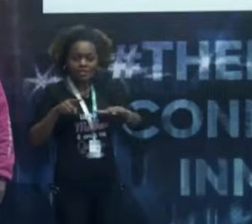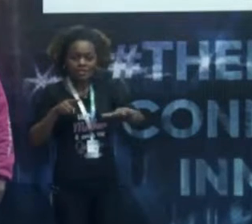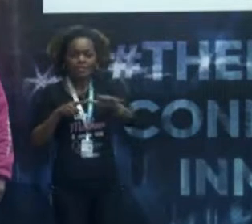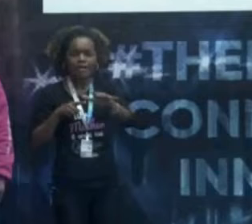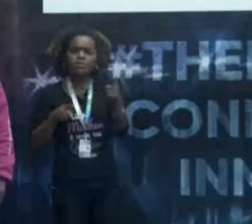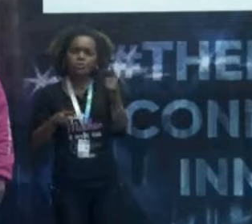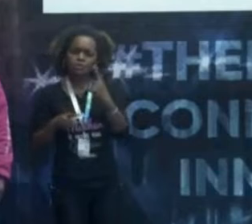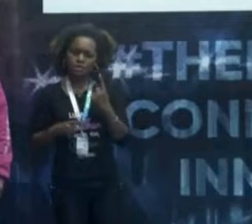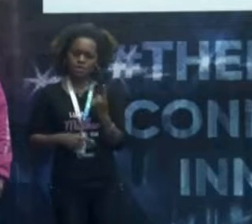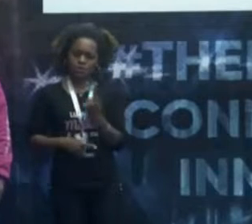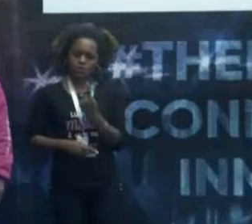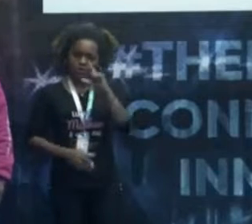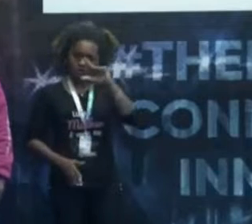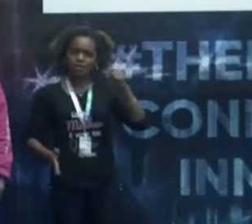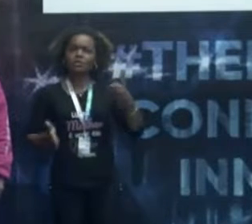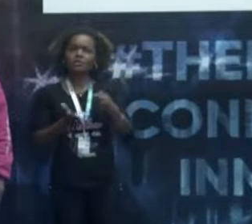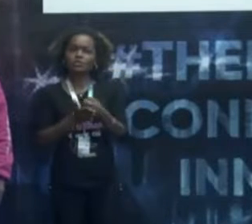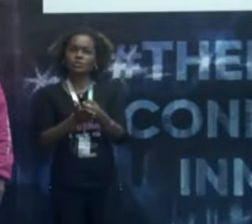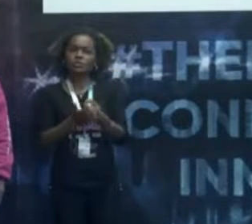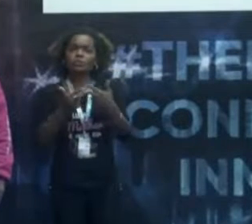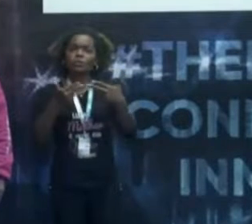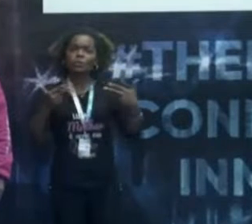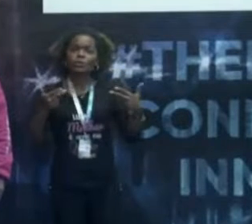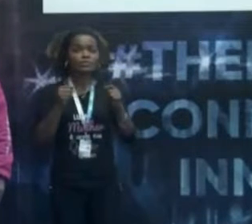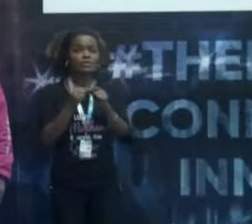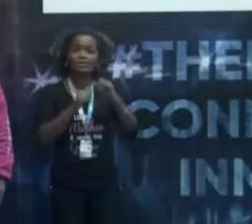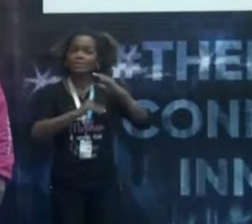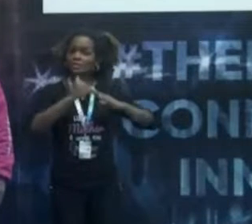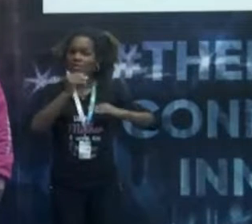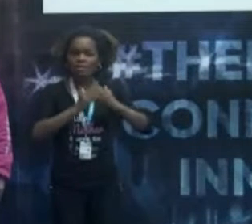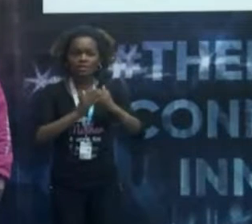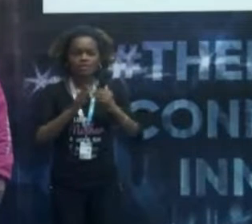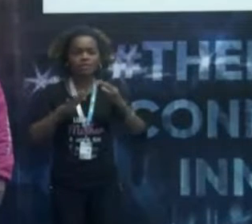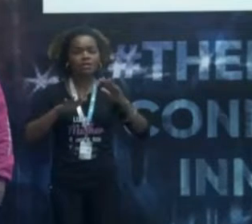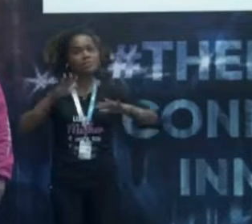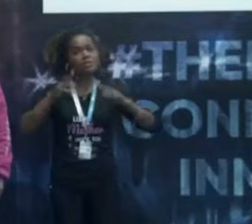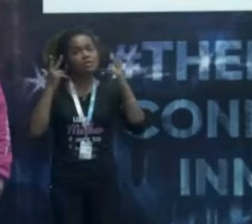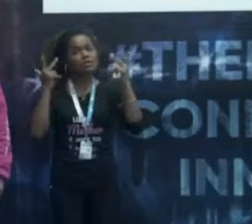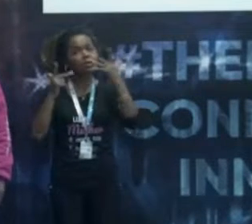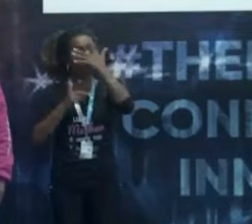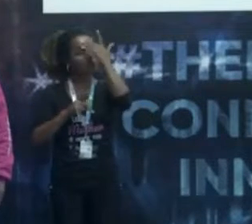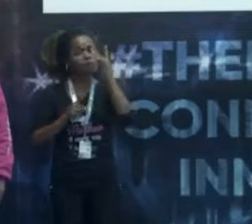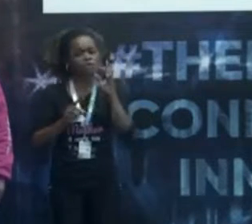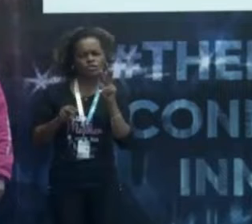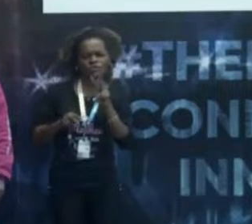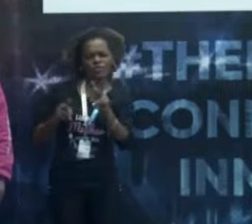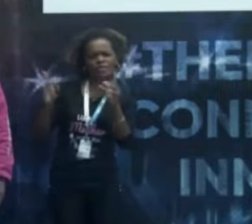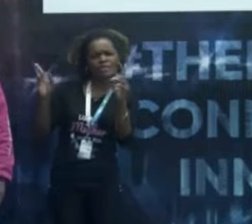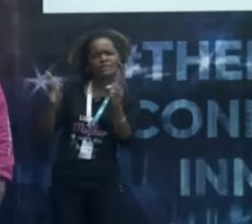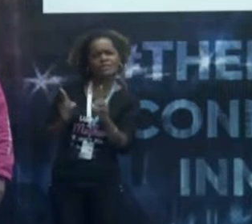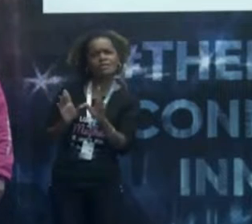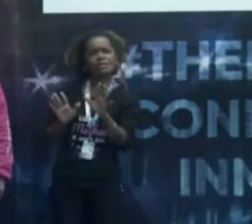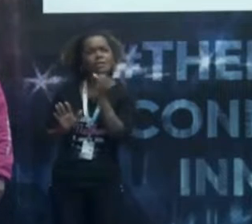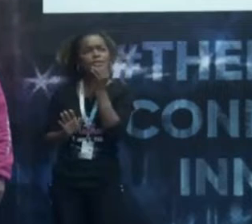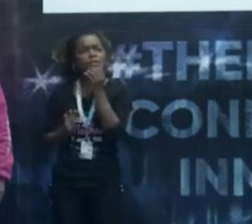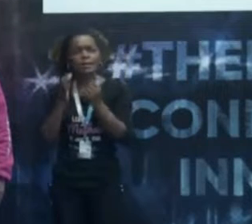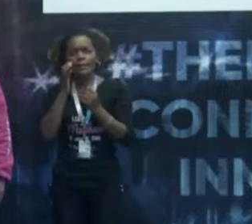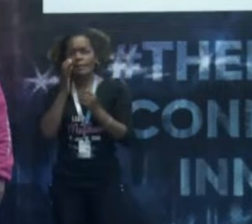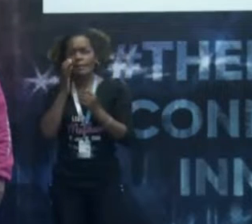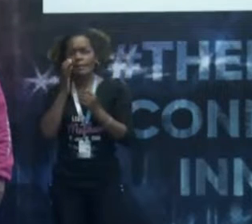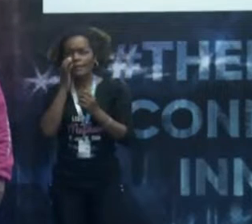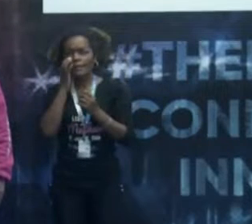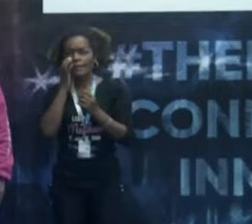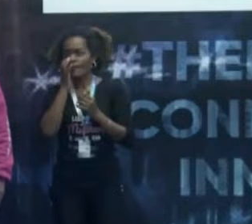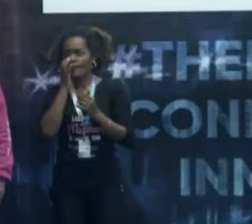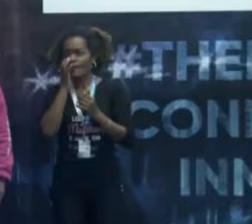está gerindo, daquilo que a gente está atuando. É muito comum a gente ver pessoas com deficiência, principalmente, mas em tantos outros pilares que a gente fala